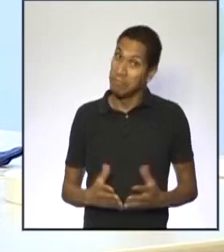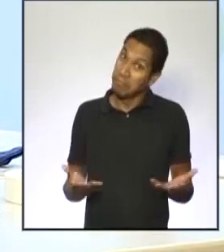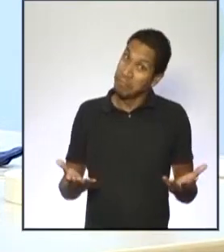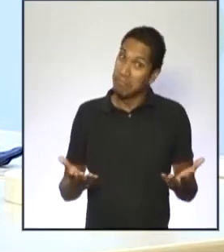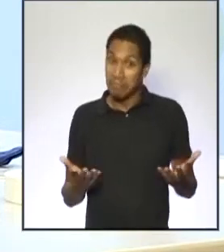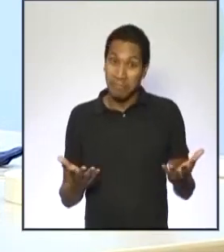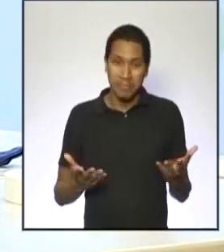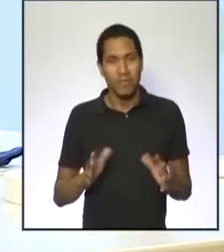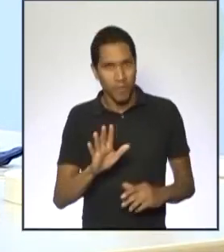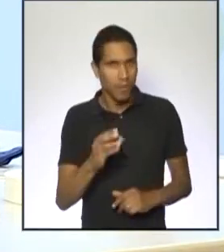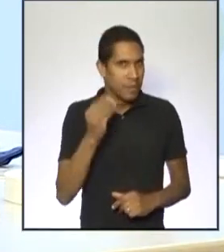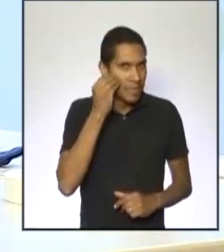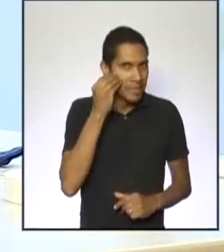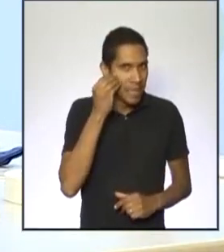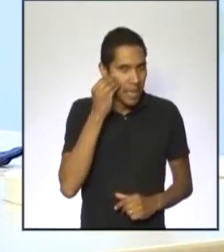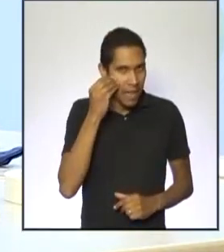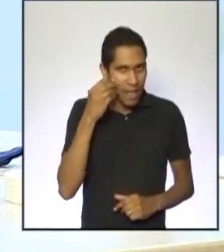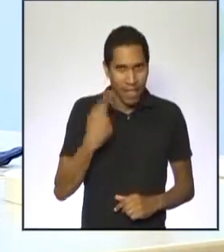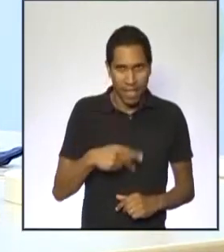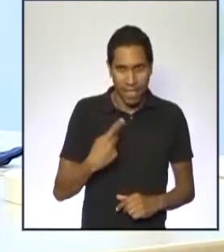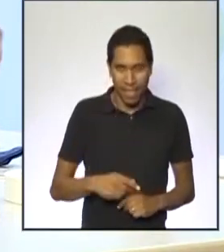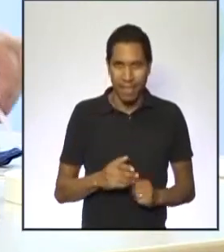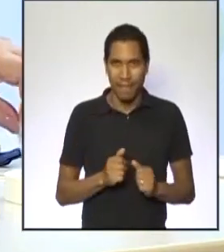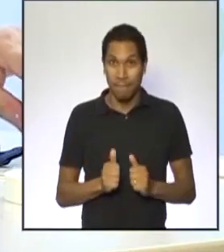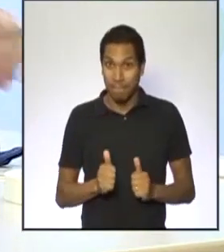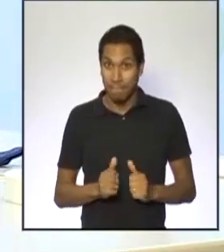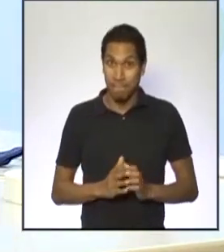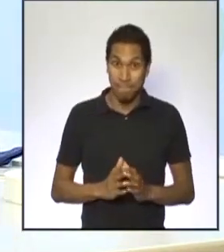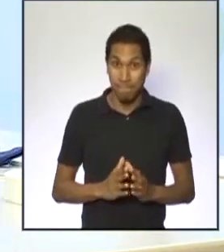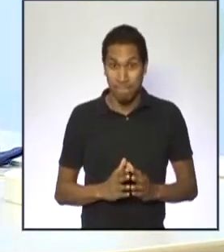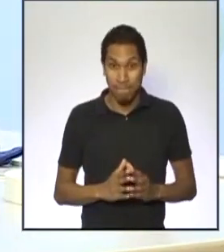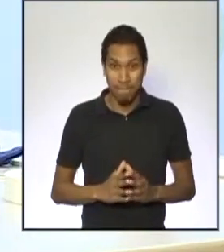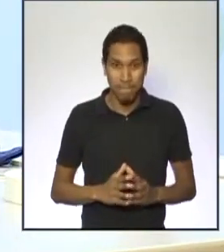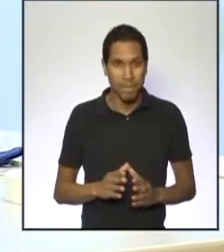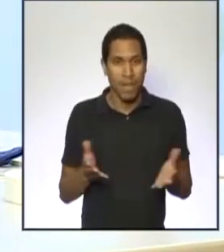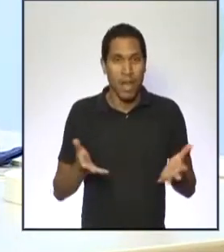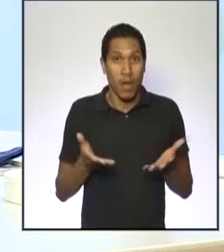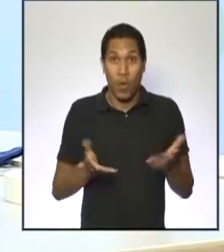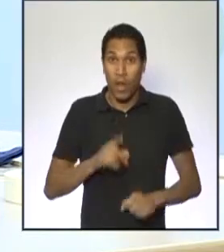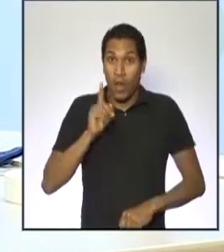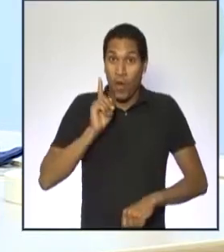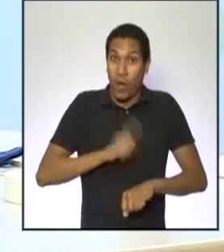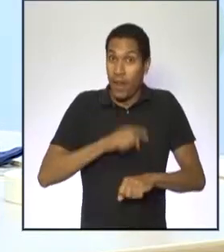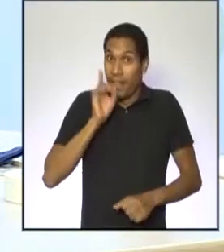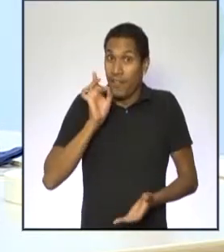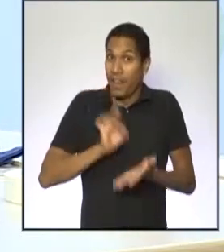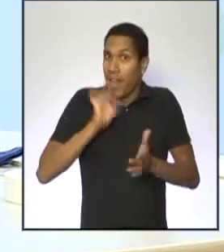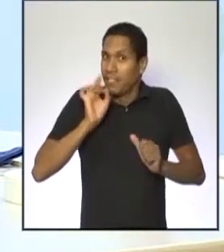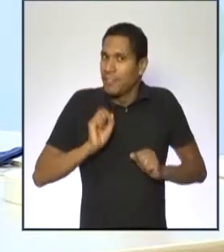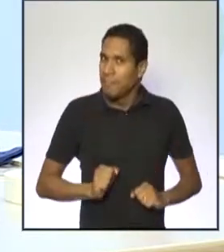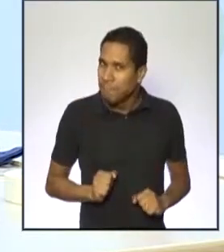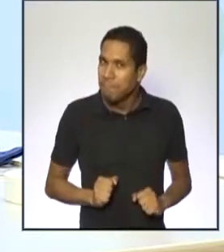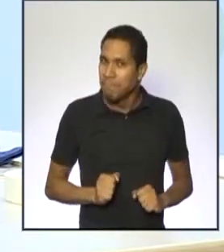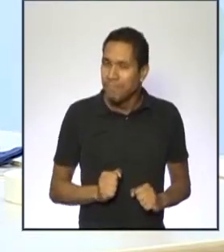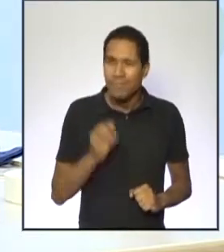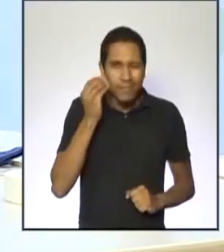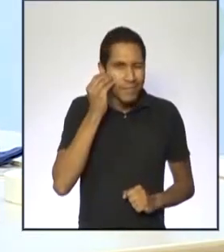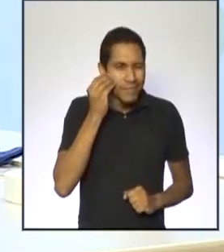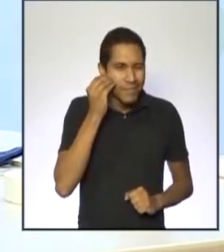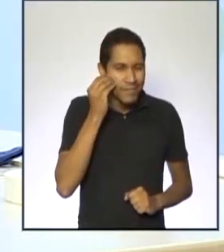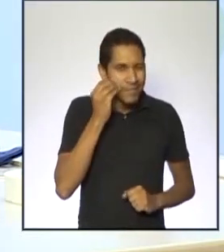Vamos testar o nosso carrinho. Vamos lá. Agora chegou a hora, então, do nosso teste.